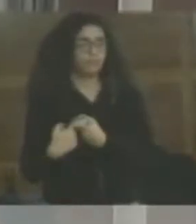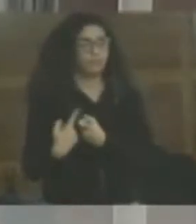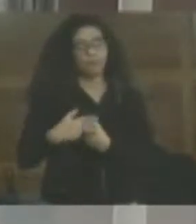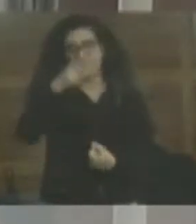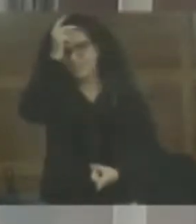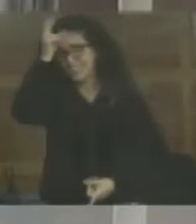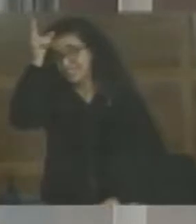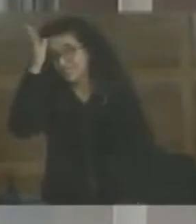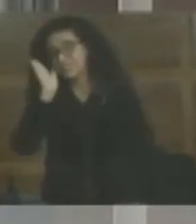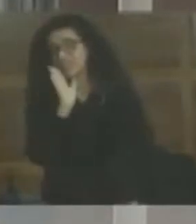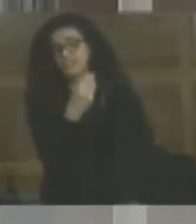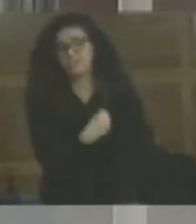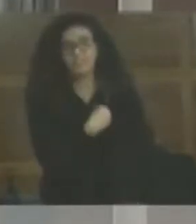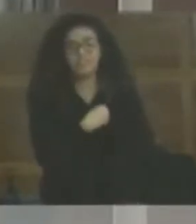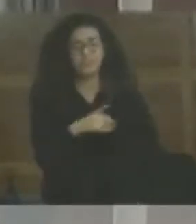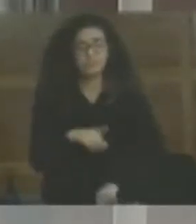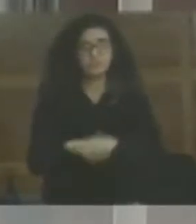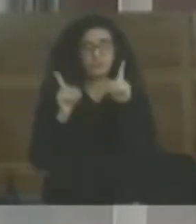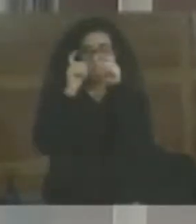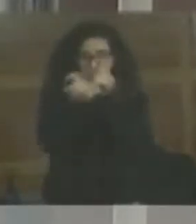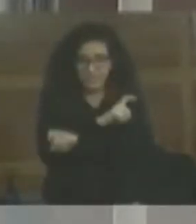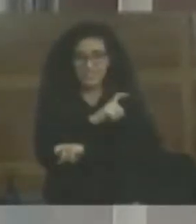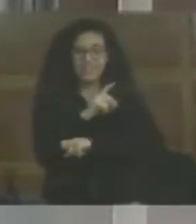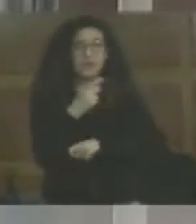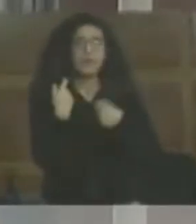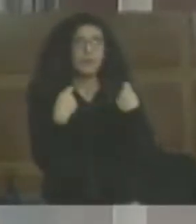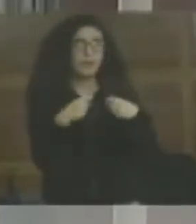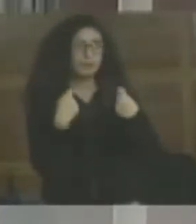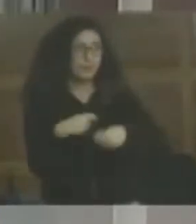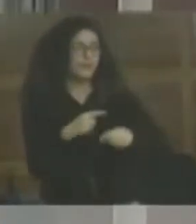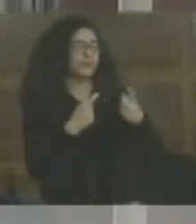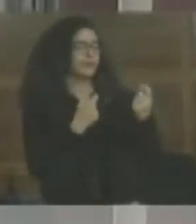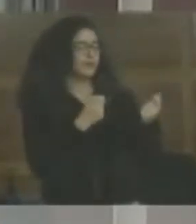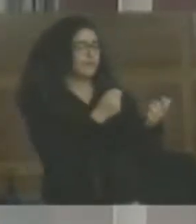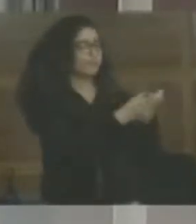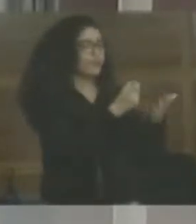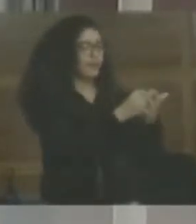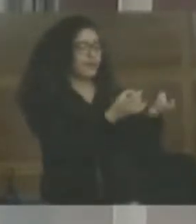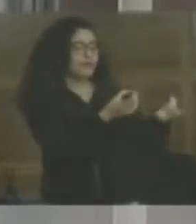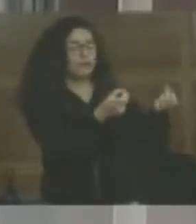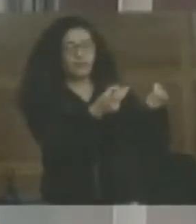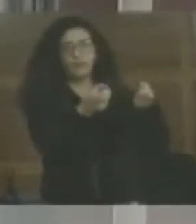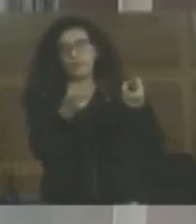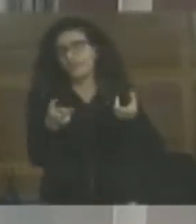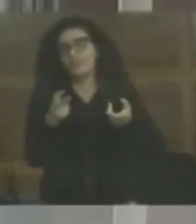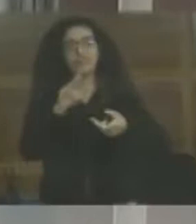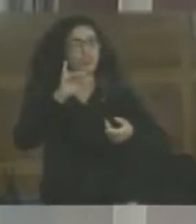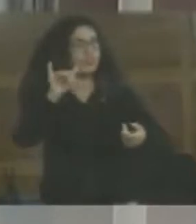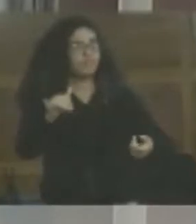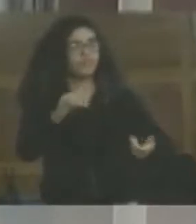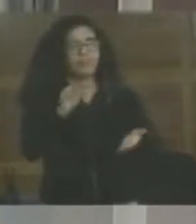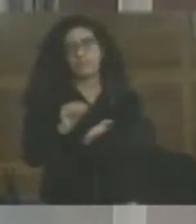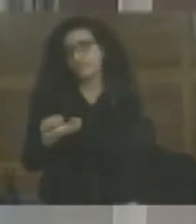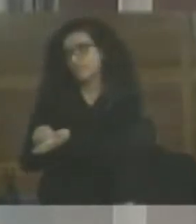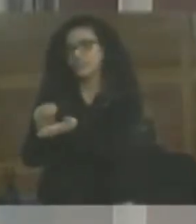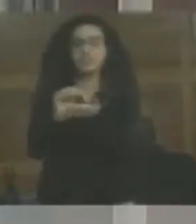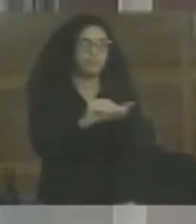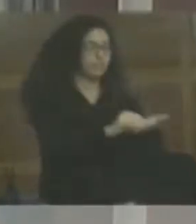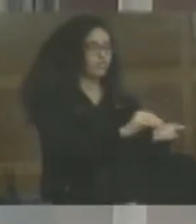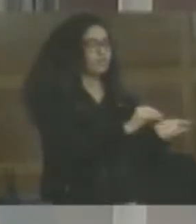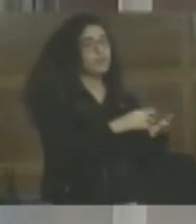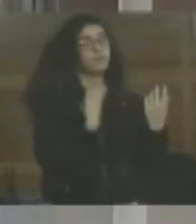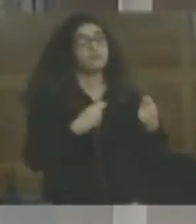numa situação complicada, tem que gastar onde não precisava, aí já falta num lugar, vai faltar mais ainda. Então, eu acho que a gente tem que cobrar, mas